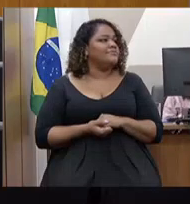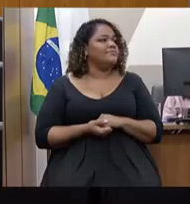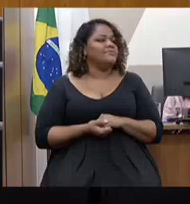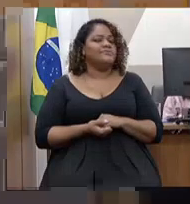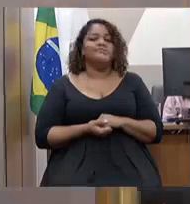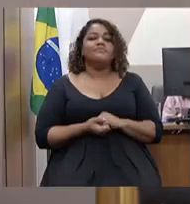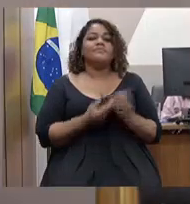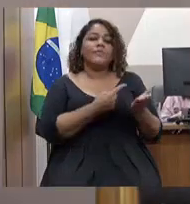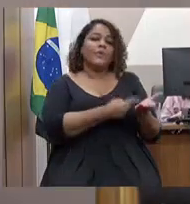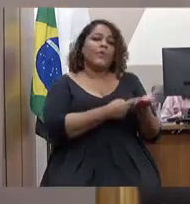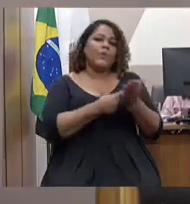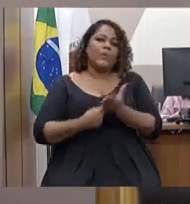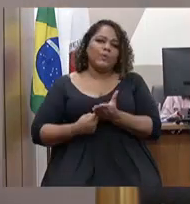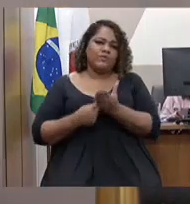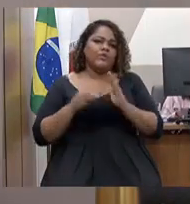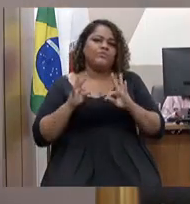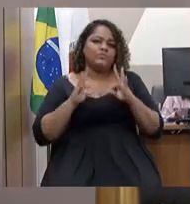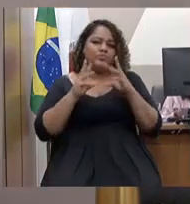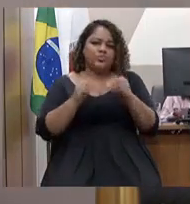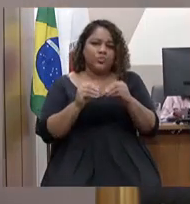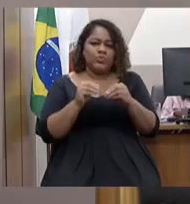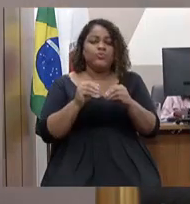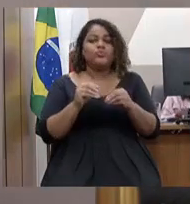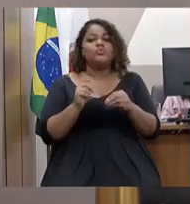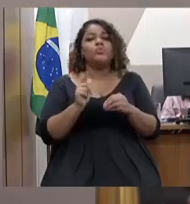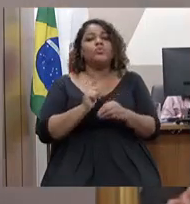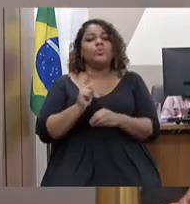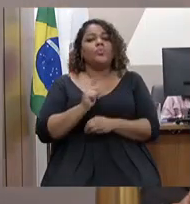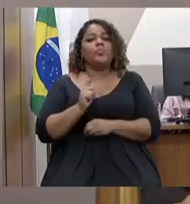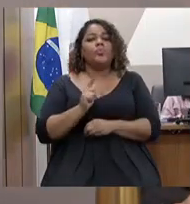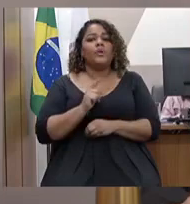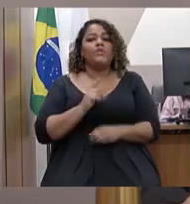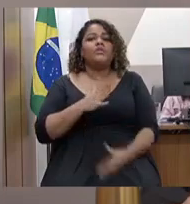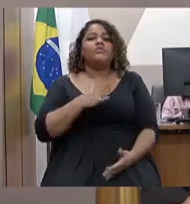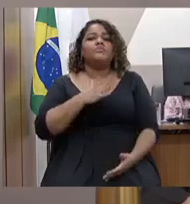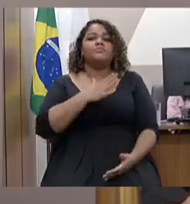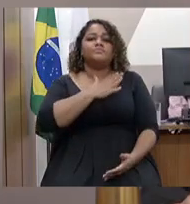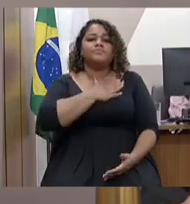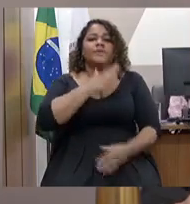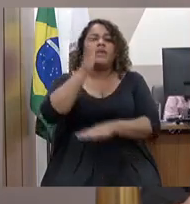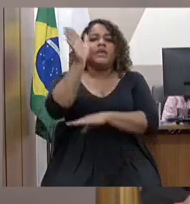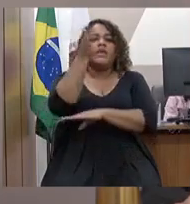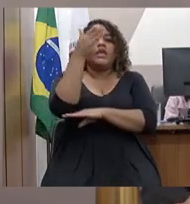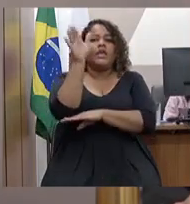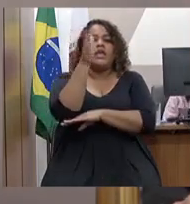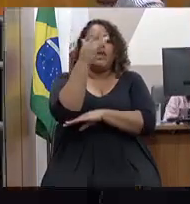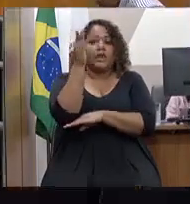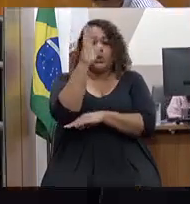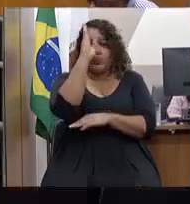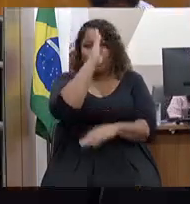convidamos a todos para a imposição de respeito ouvirmos o Hino Nacional Brasileiro